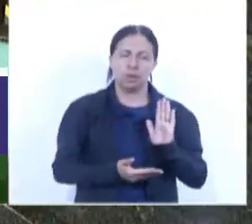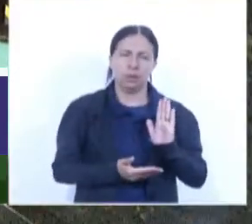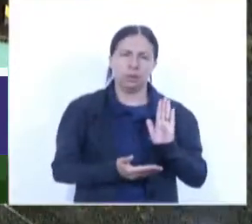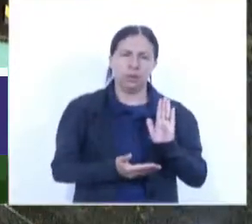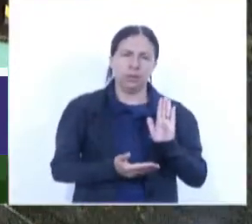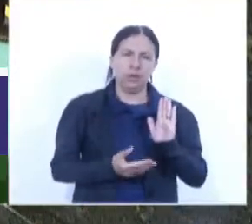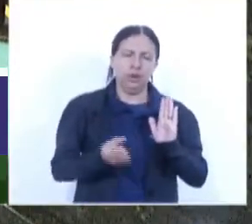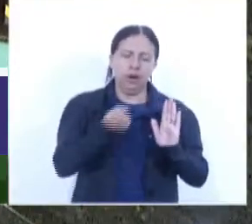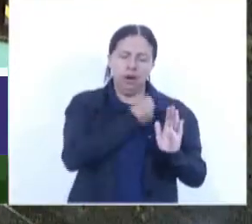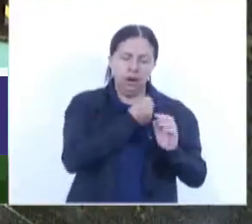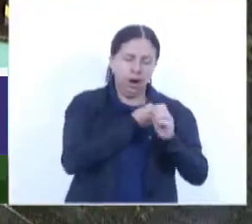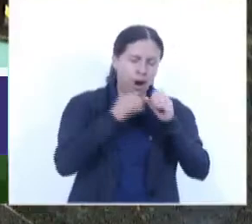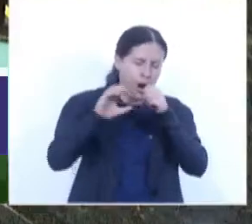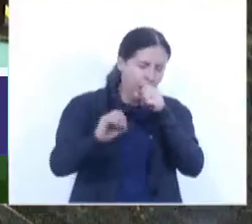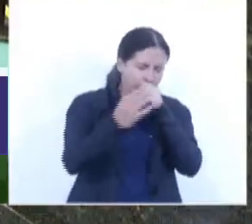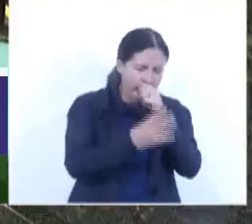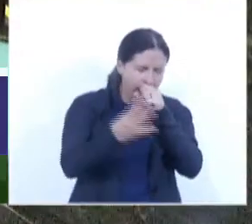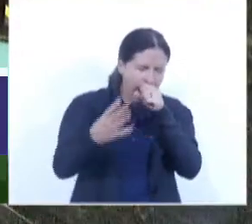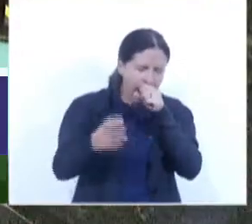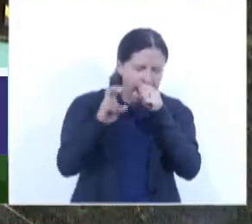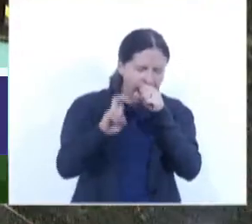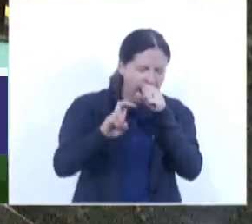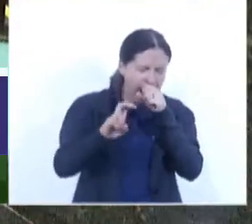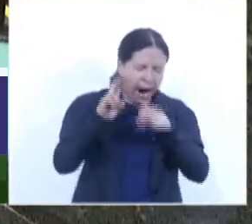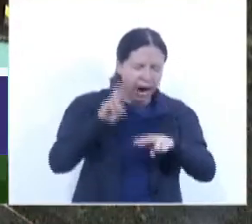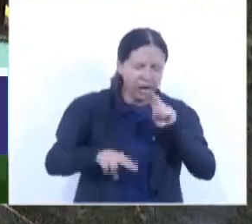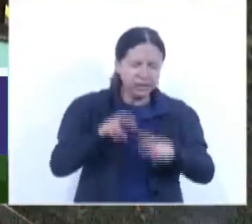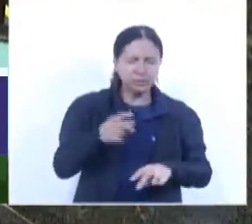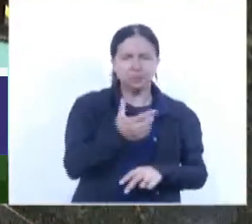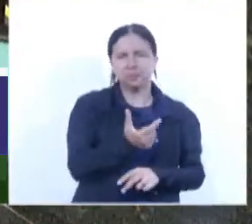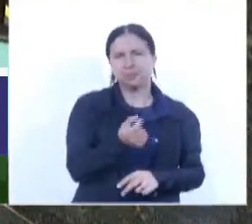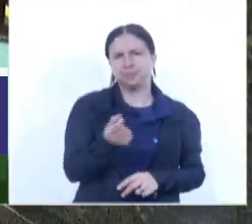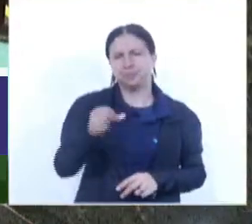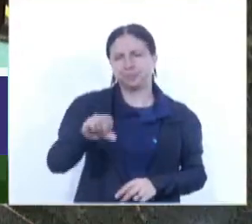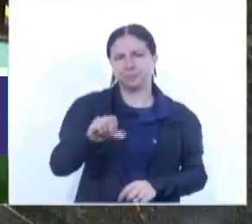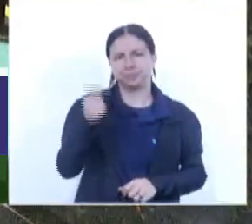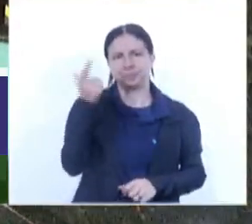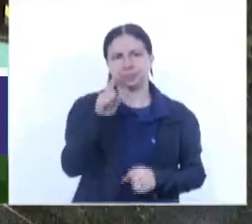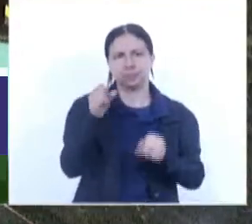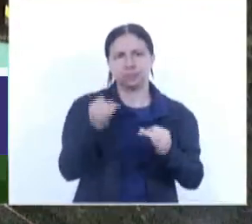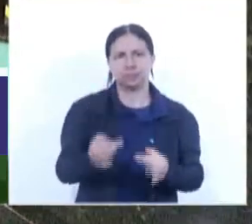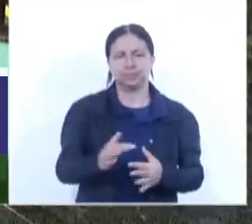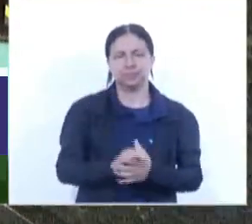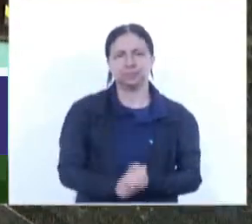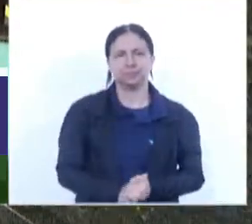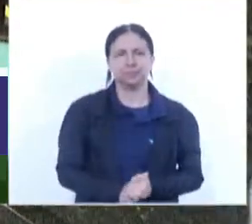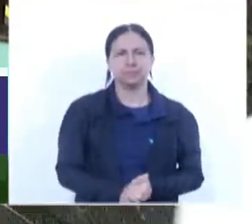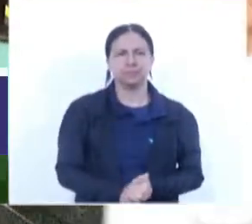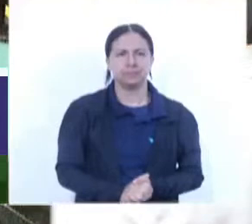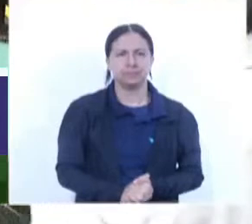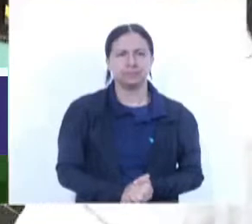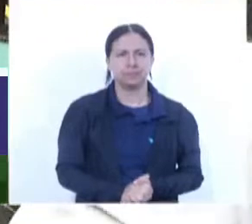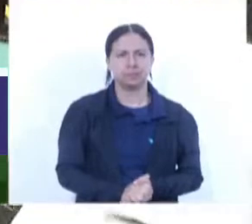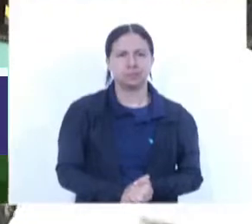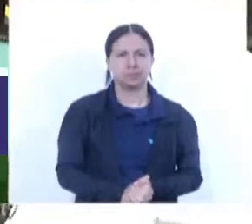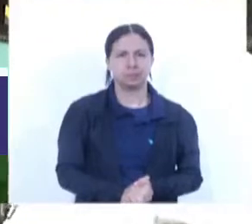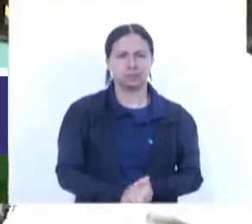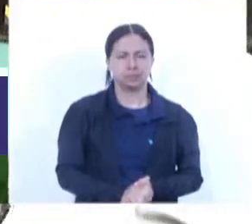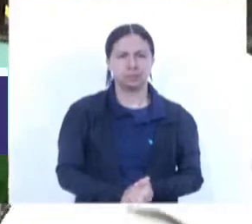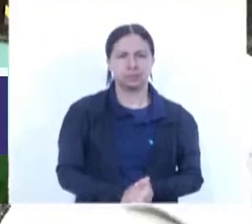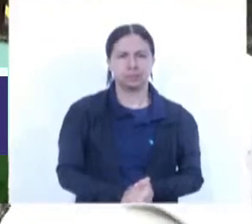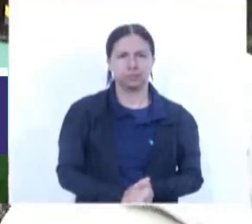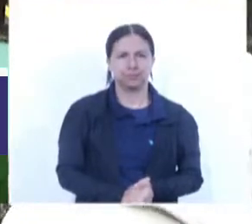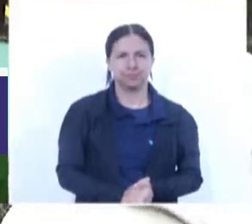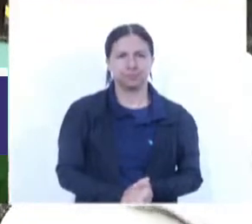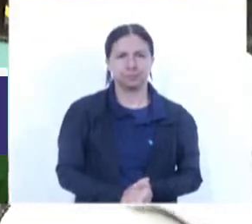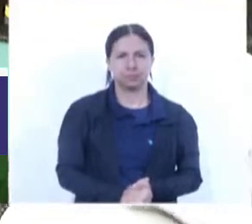número 044 de cinco de junho de 2009 e da outras providências o prefeito